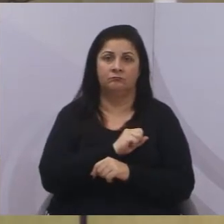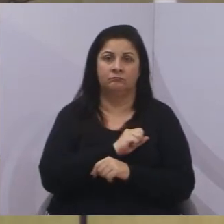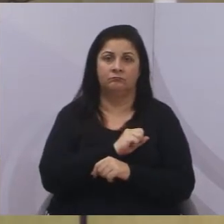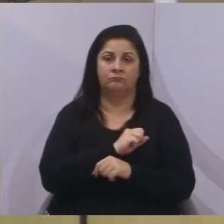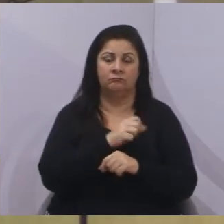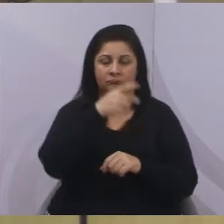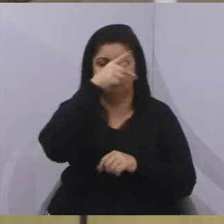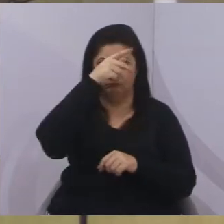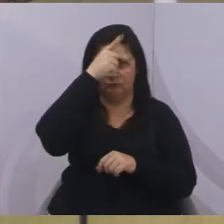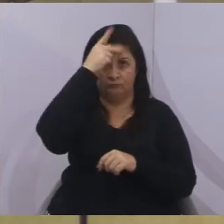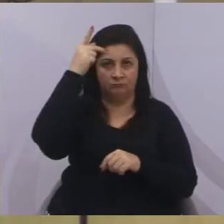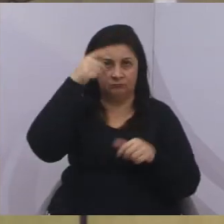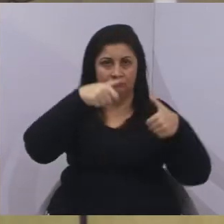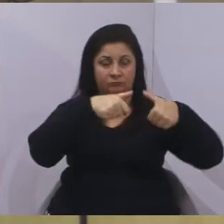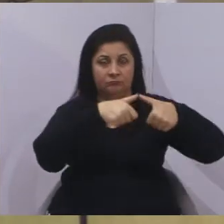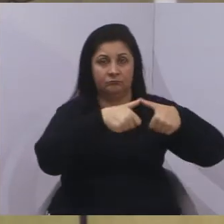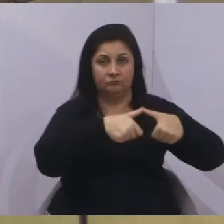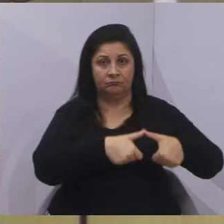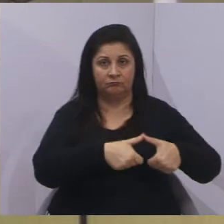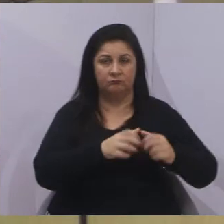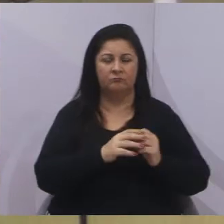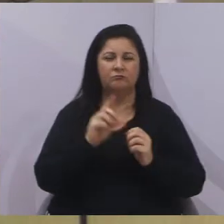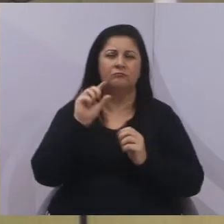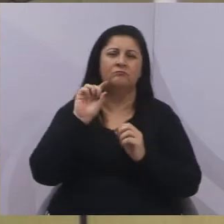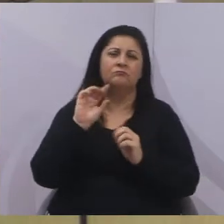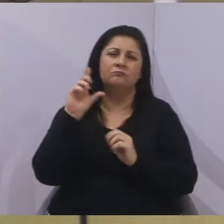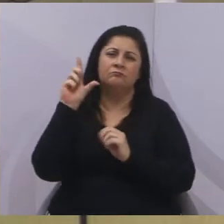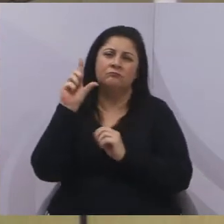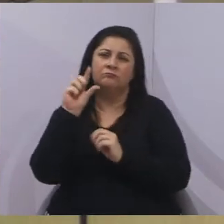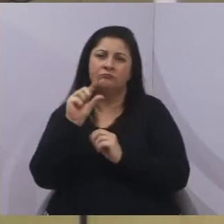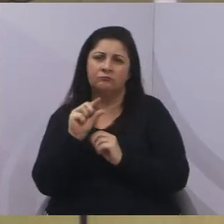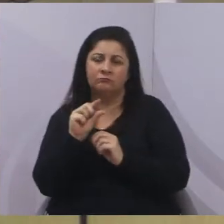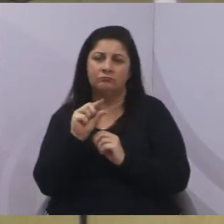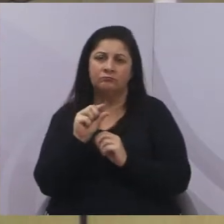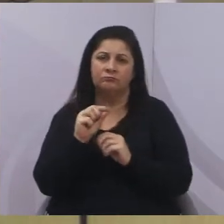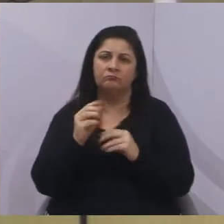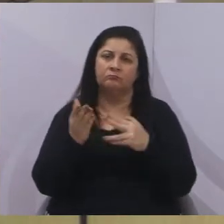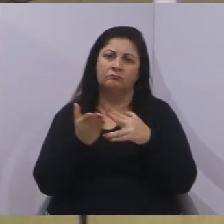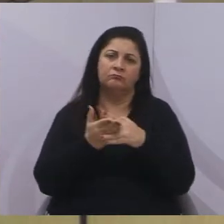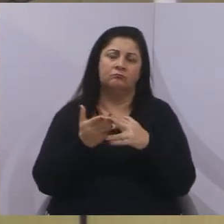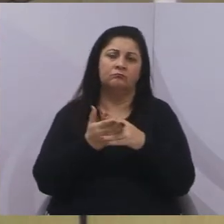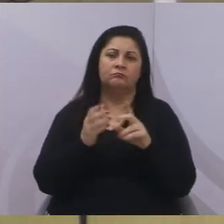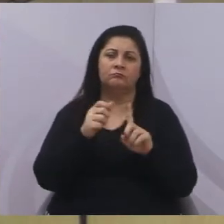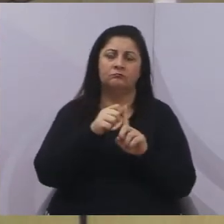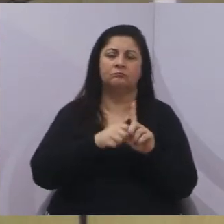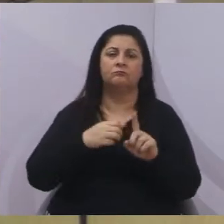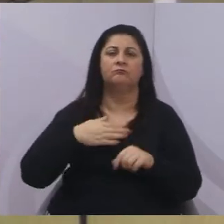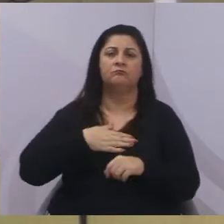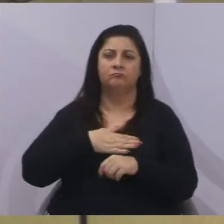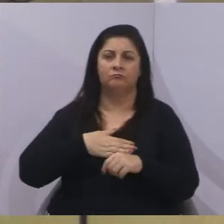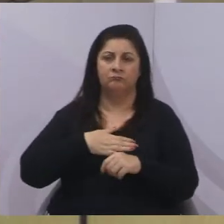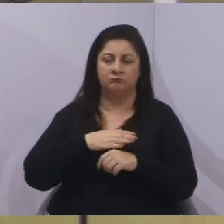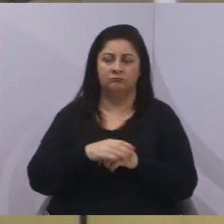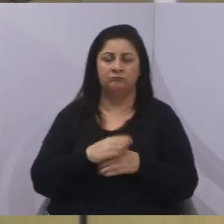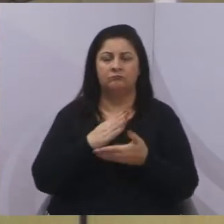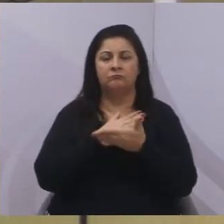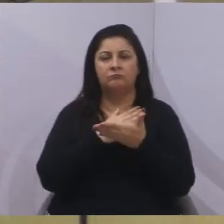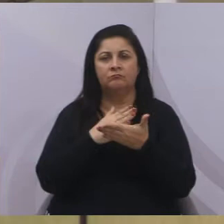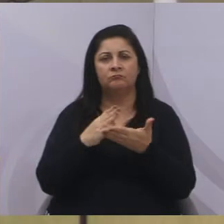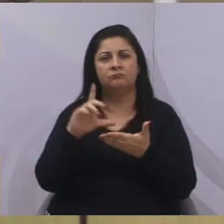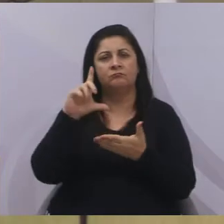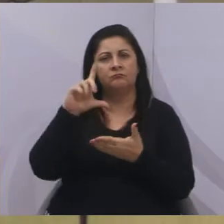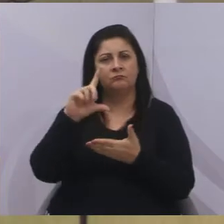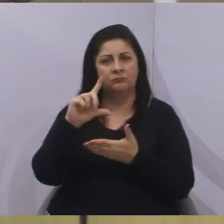internação, eles diminuíram no final, na metade de agosto, nós começamos a vislumbrar